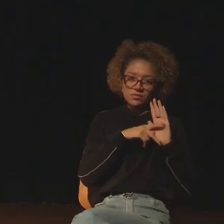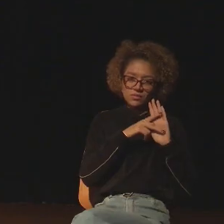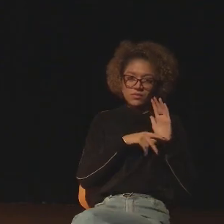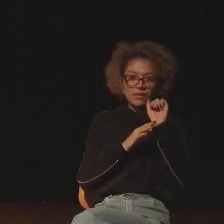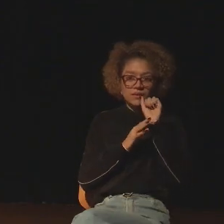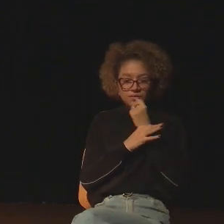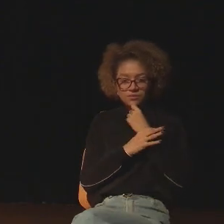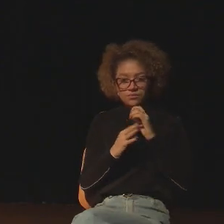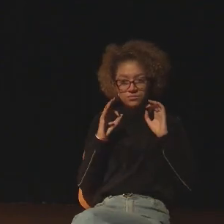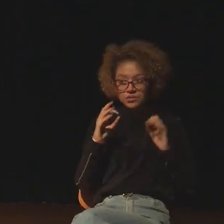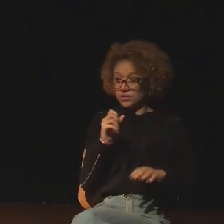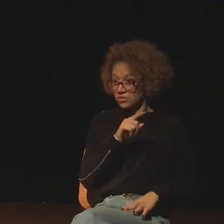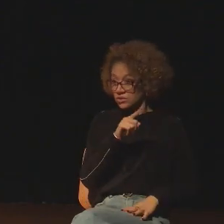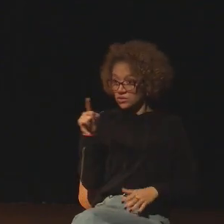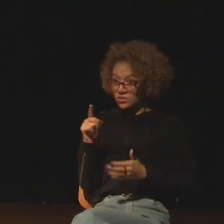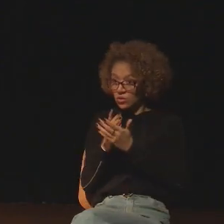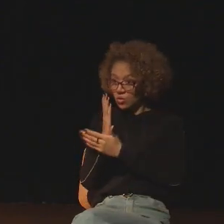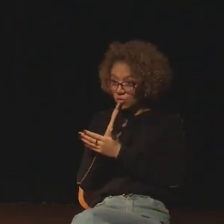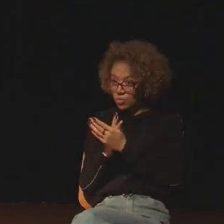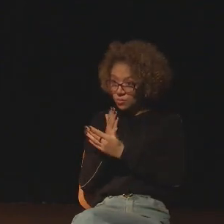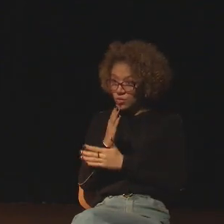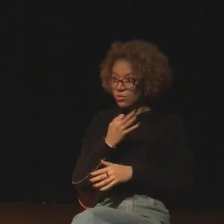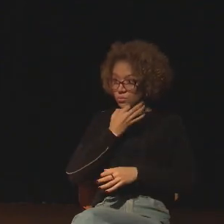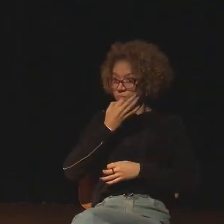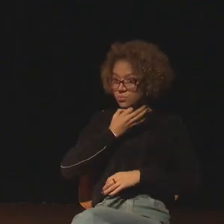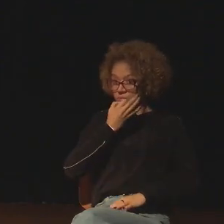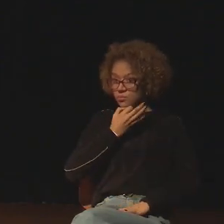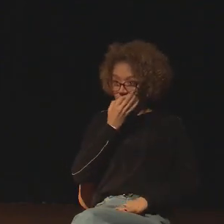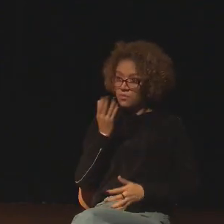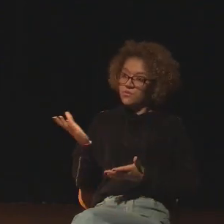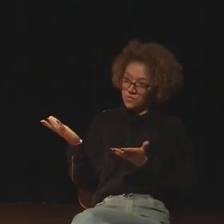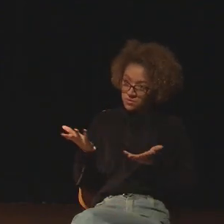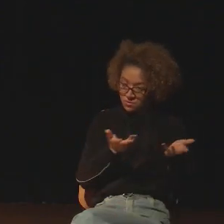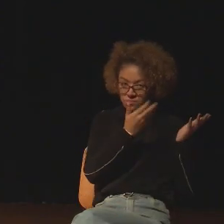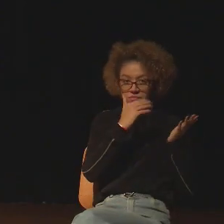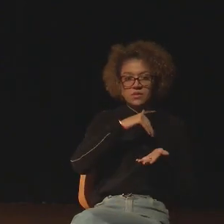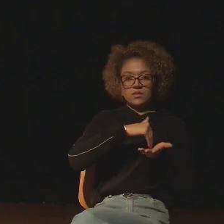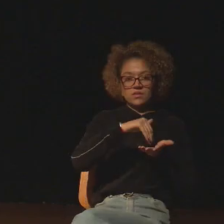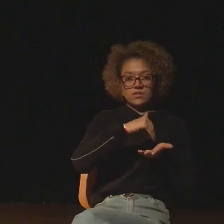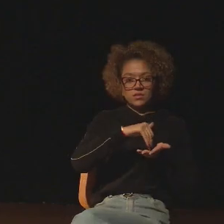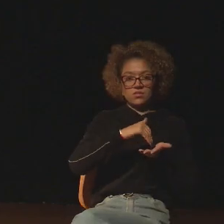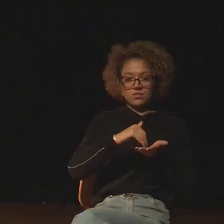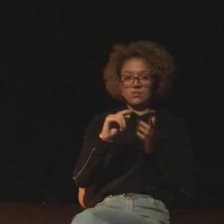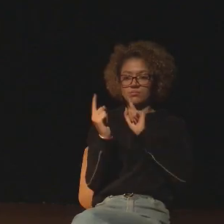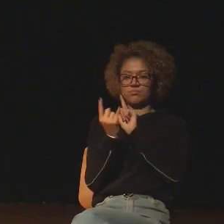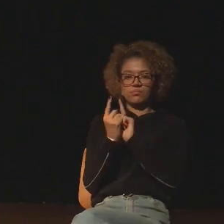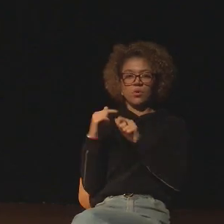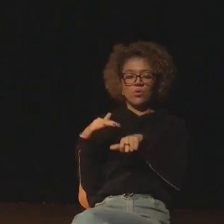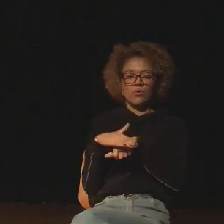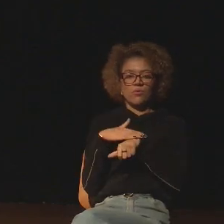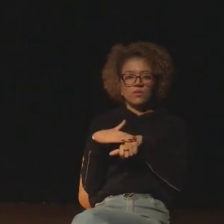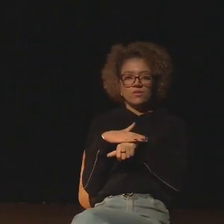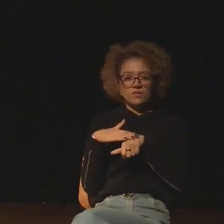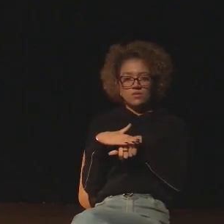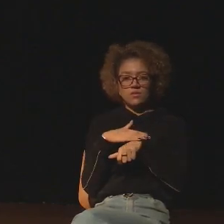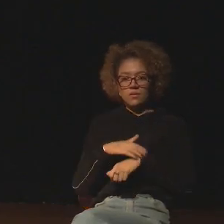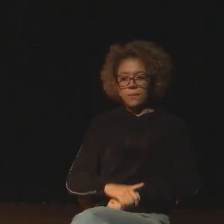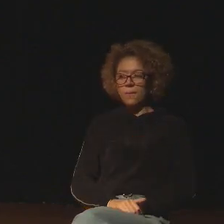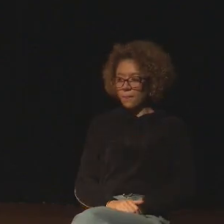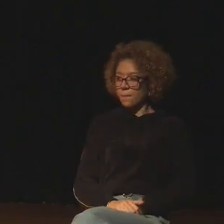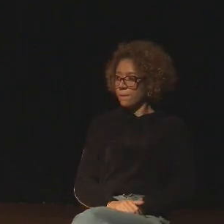que está incomodado seja bem recebido lá na secretaria, e a gente faça esse diálogo. Tá